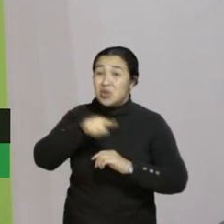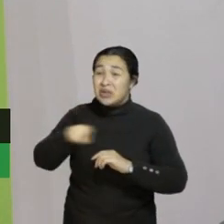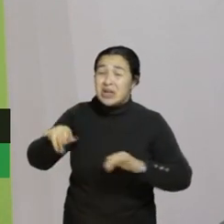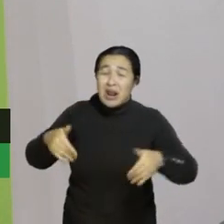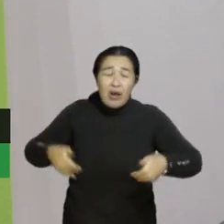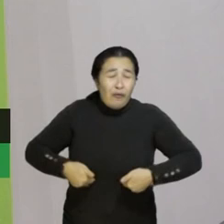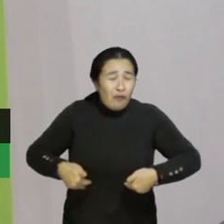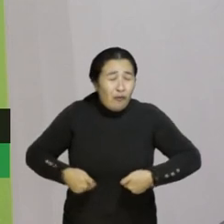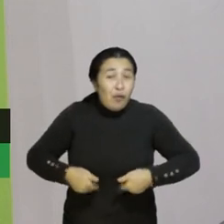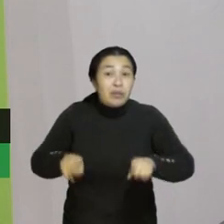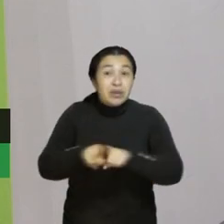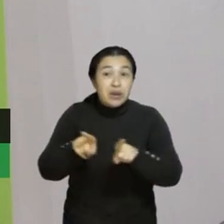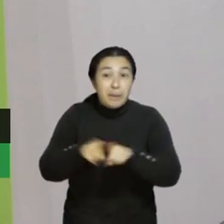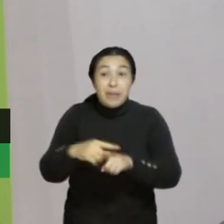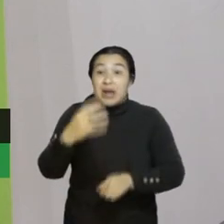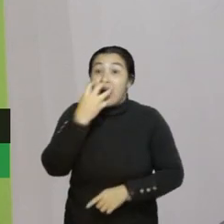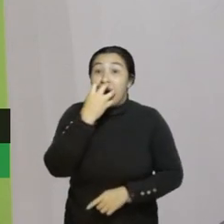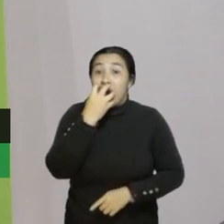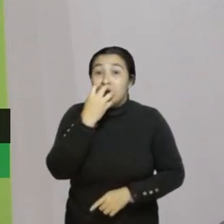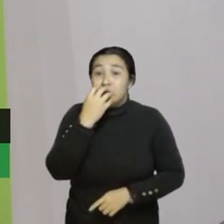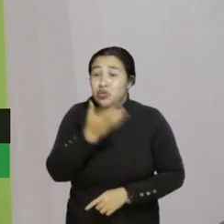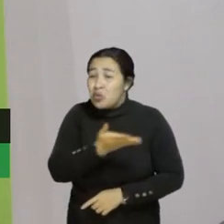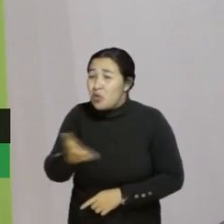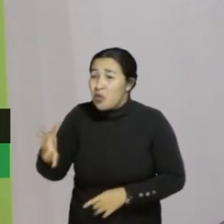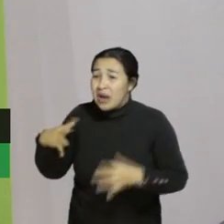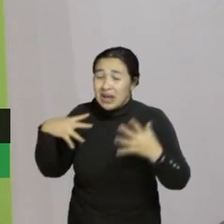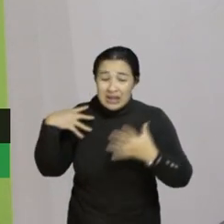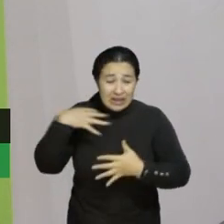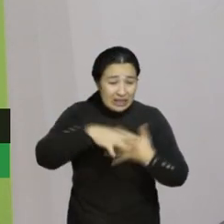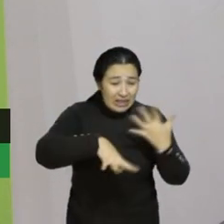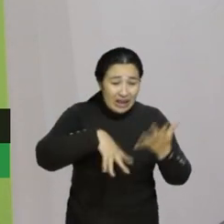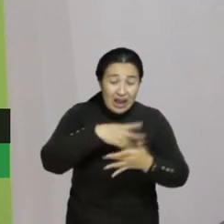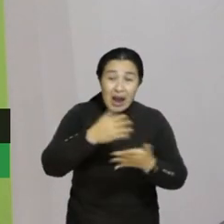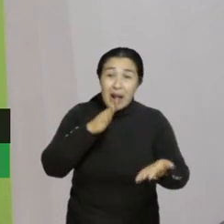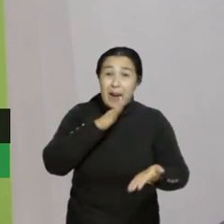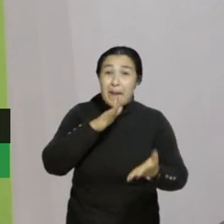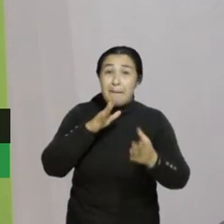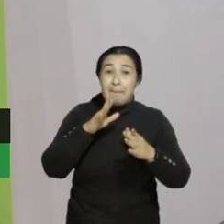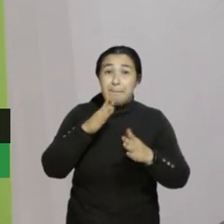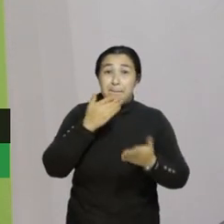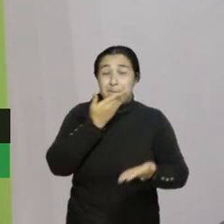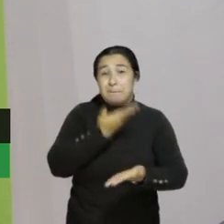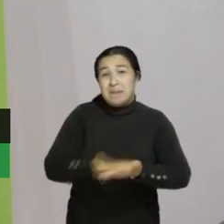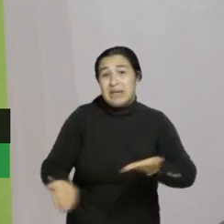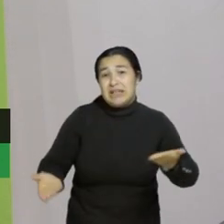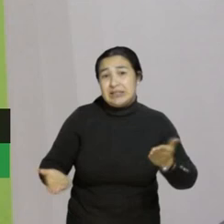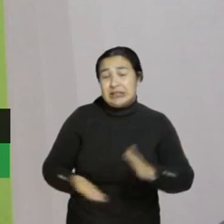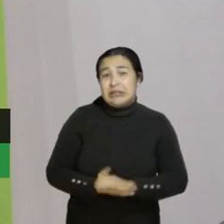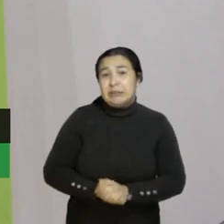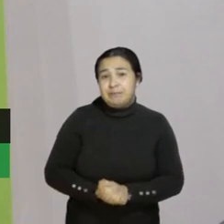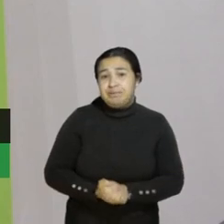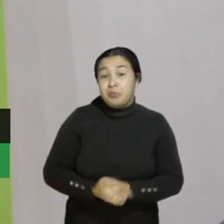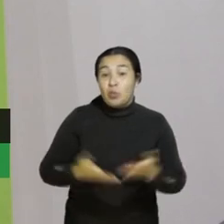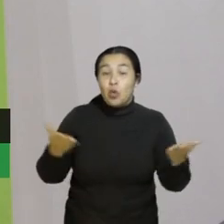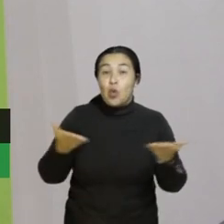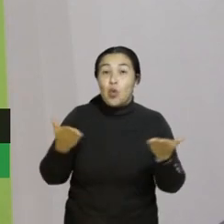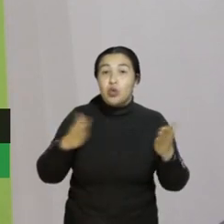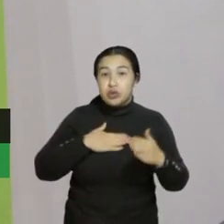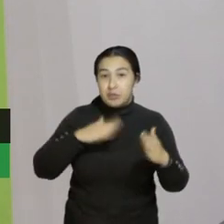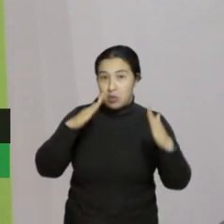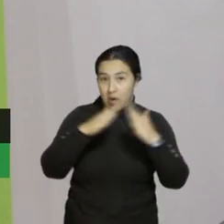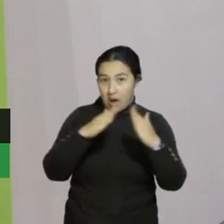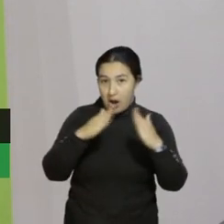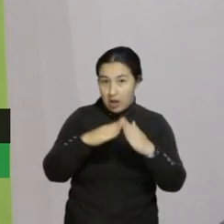nossa campanha continua. Hoje descarregou, lá na minha casa, 274